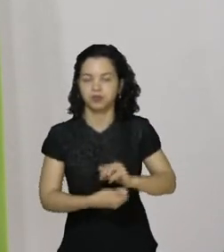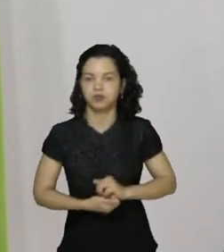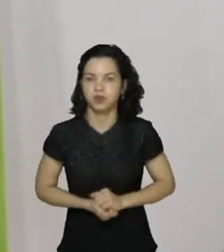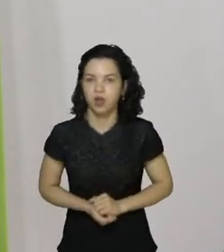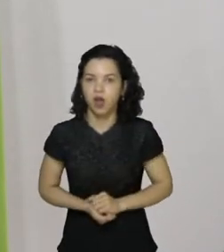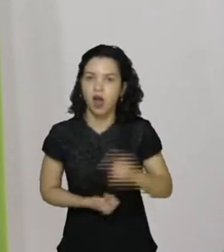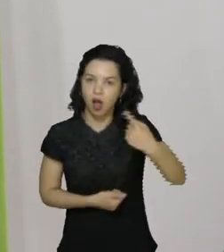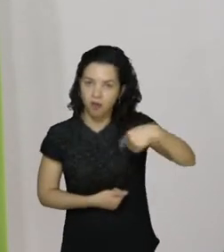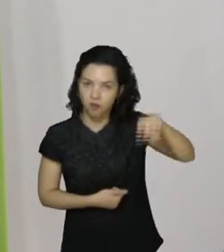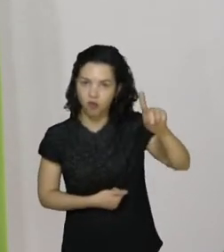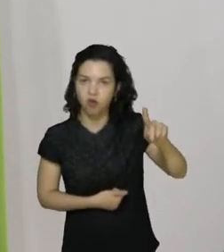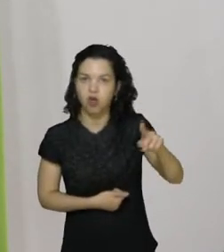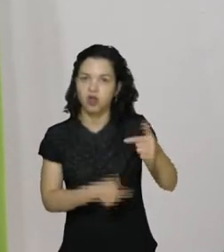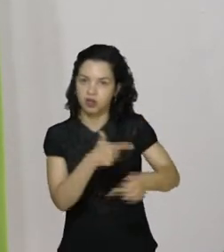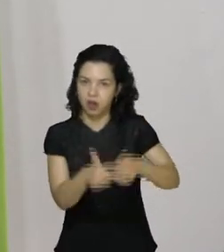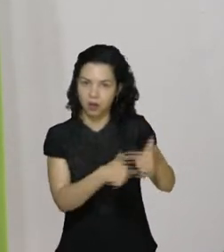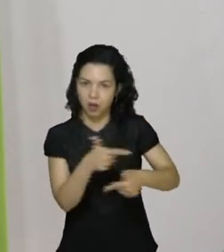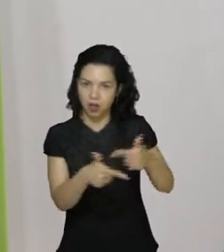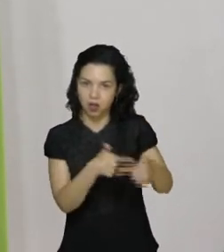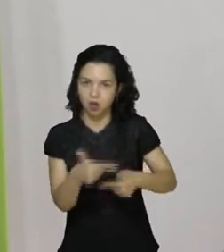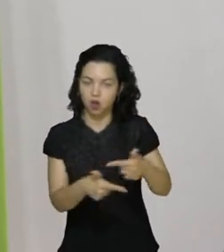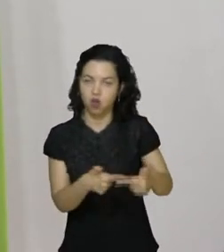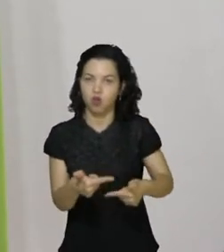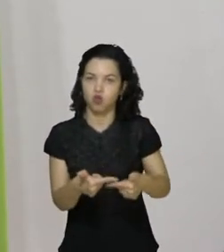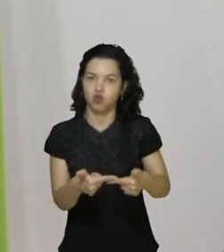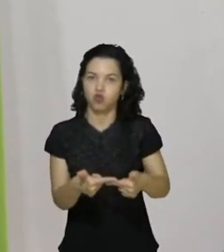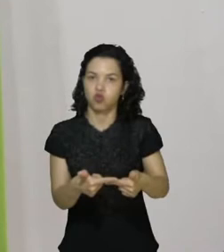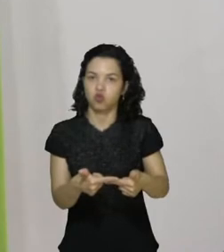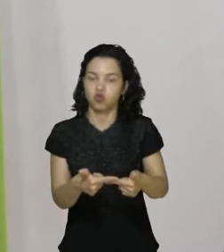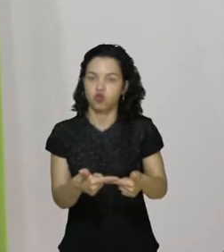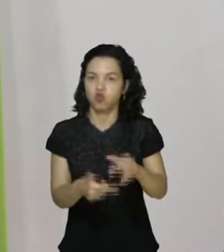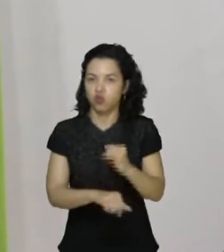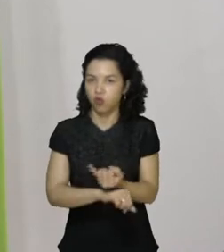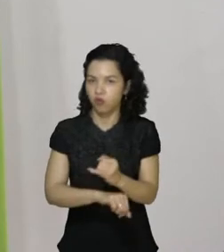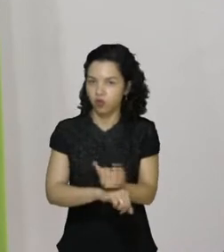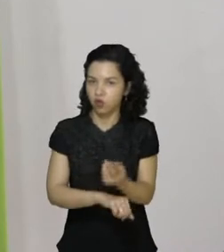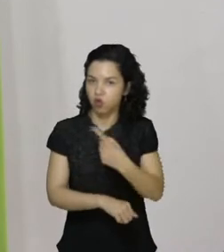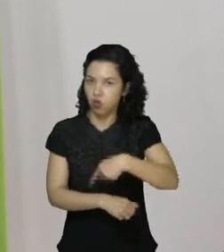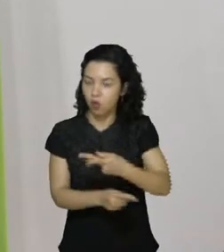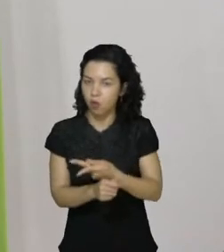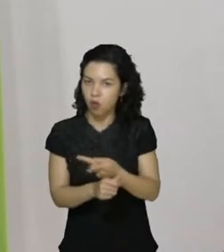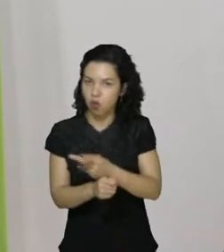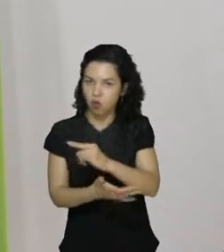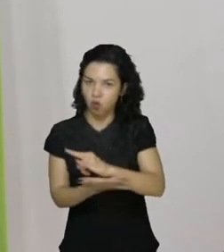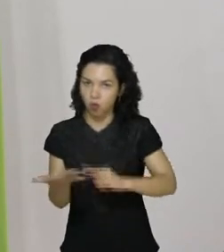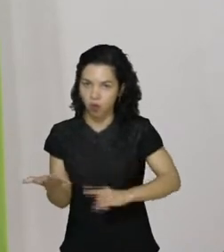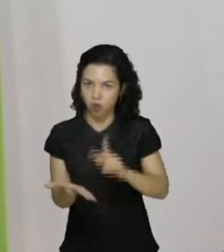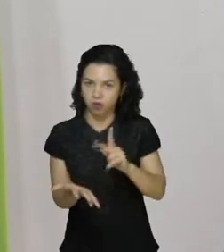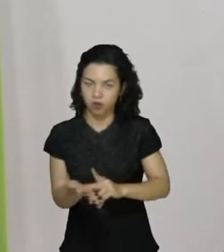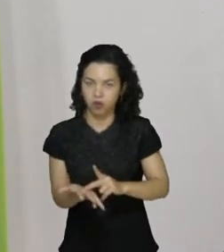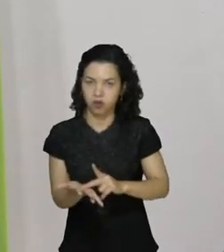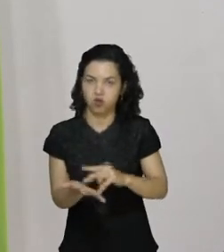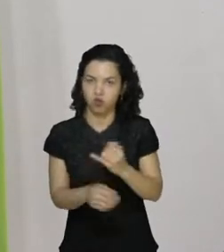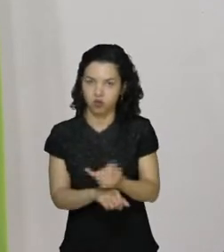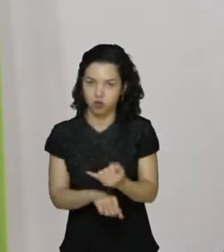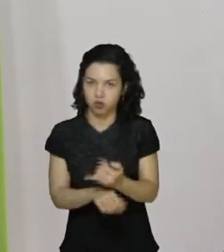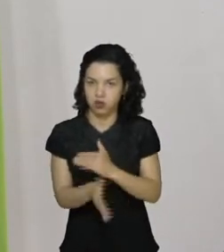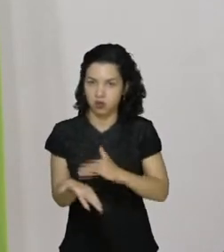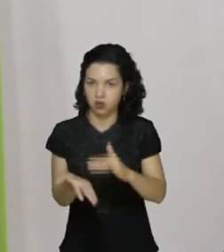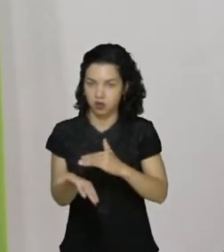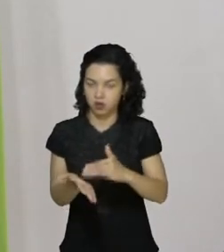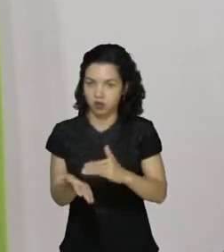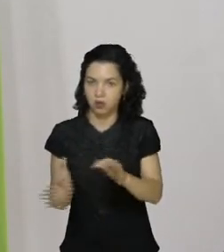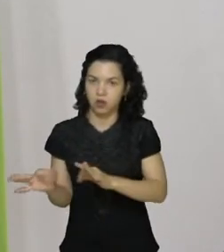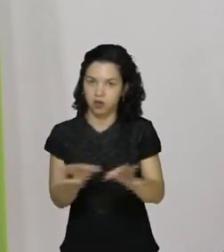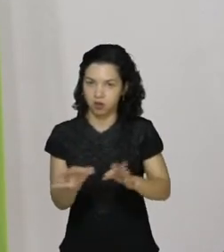então estudar, foi então trabalhar em Joinville. E nós procuramos os documentos oficiais de Joinville e diz assim, ó, Secretaria de Planejamento Urbano e